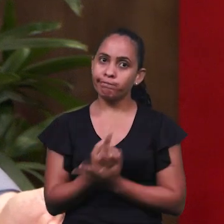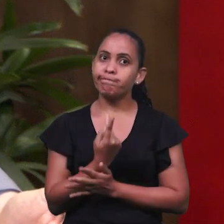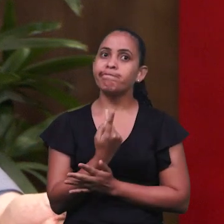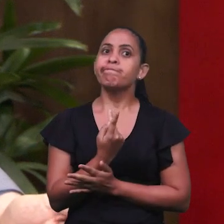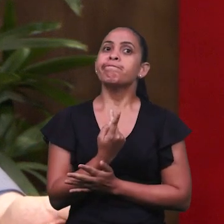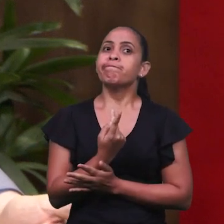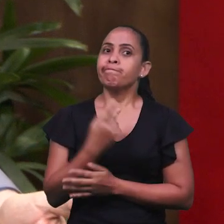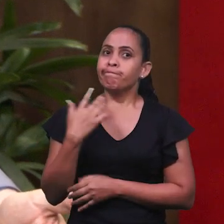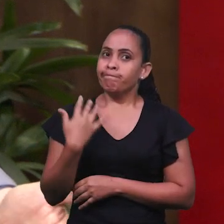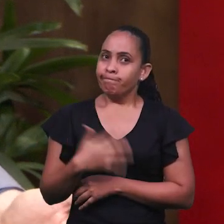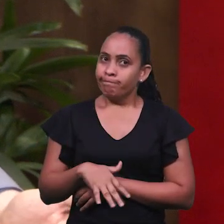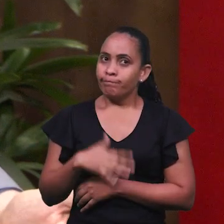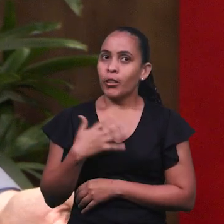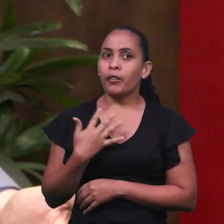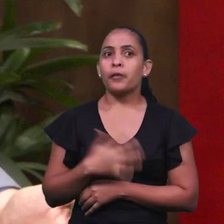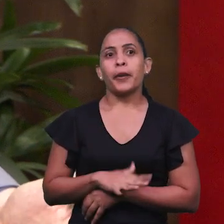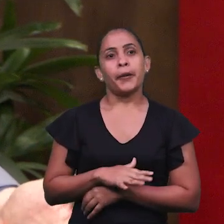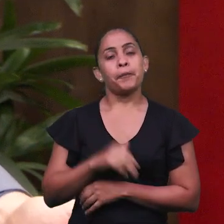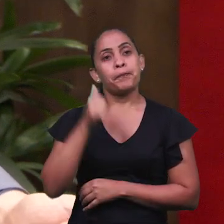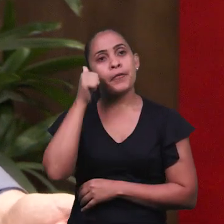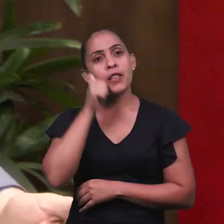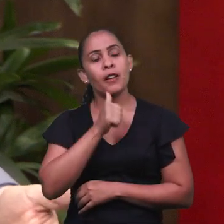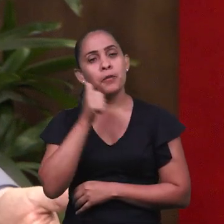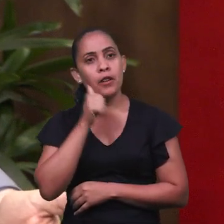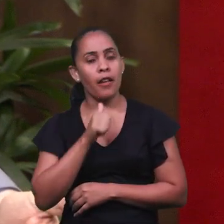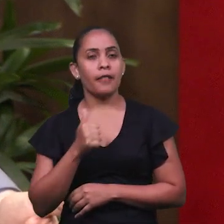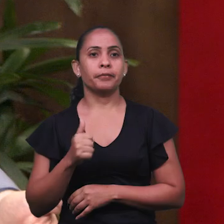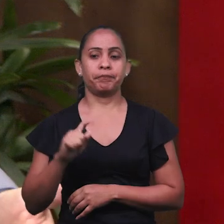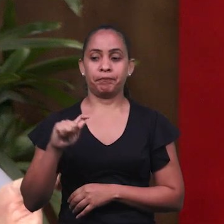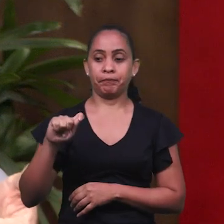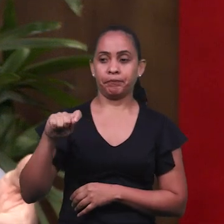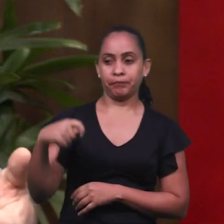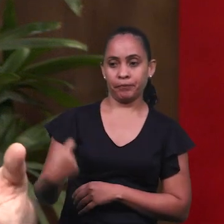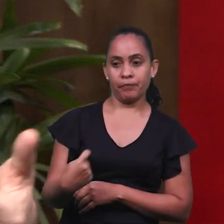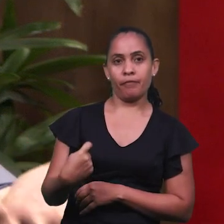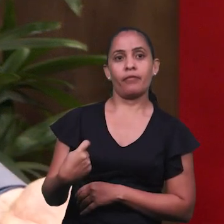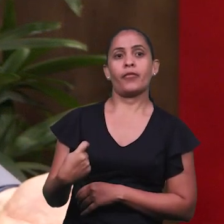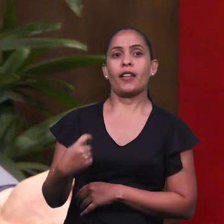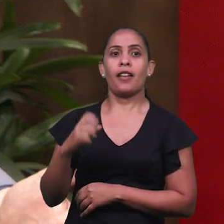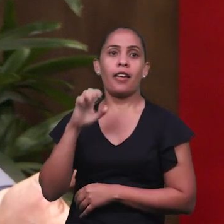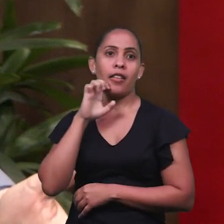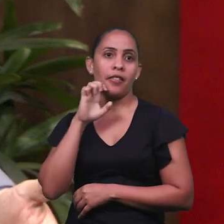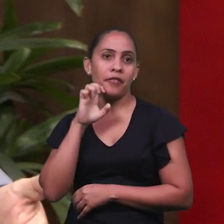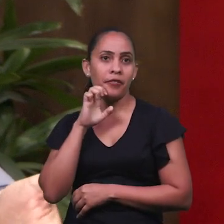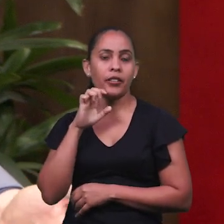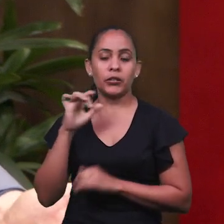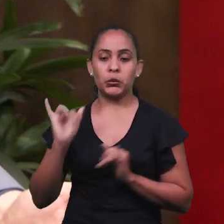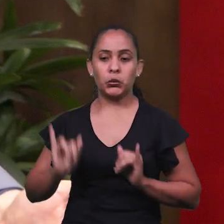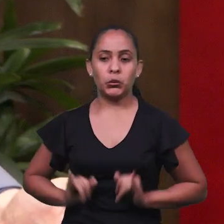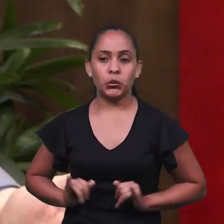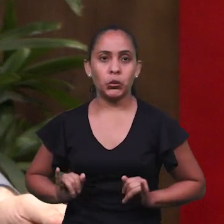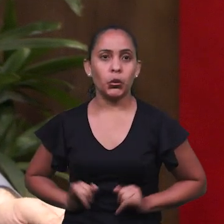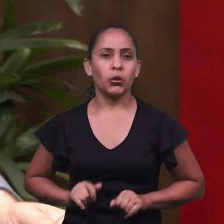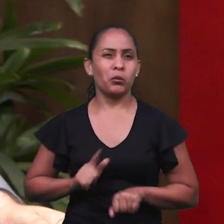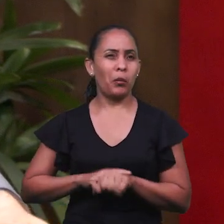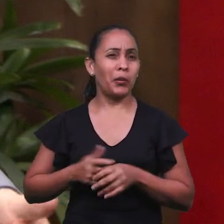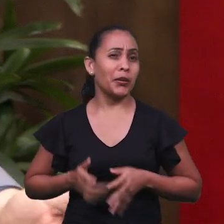A consequência é que a mulher, a partir daquele instante, Eva, ela com dor daria luz a